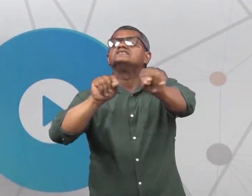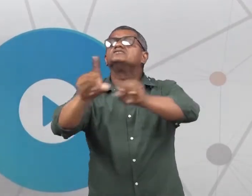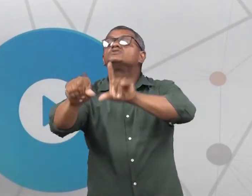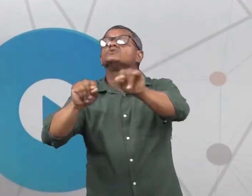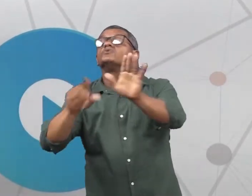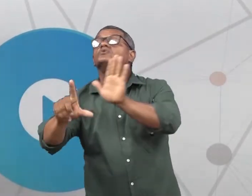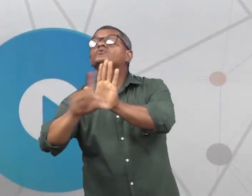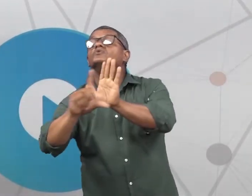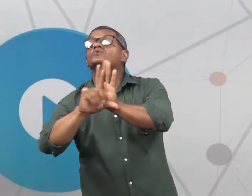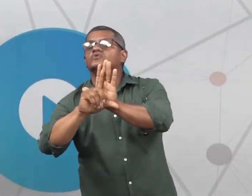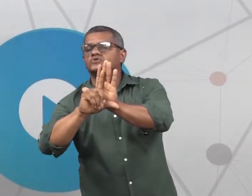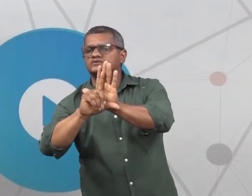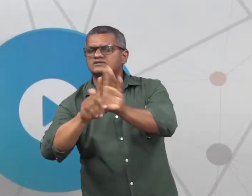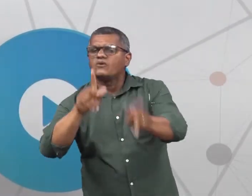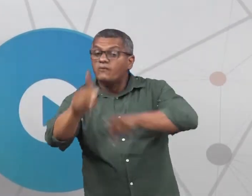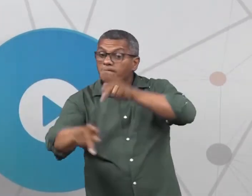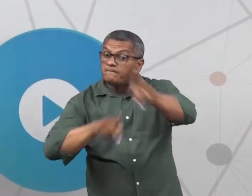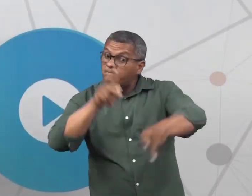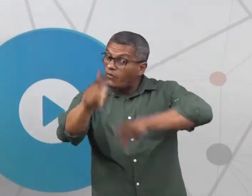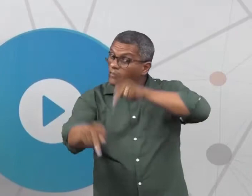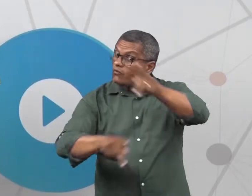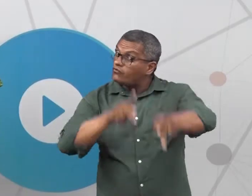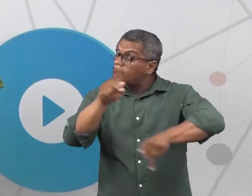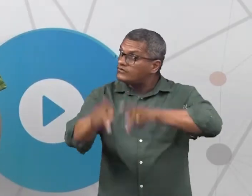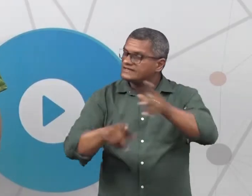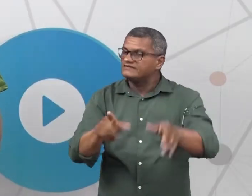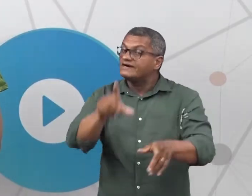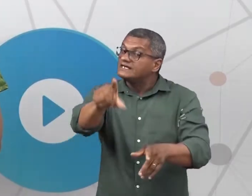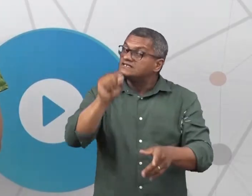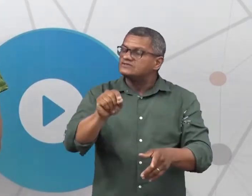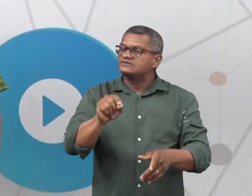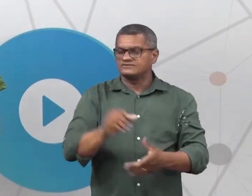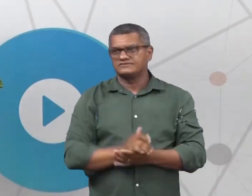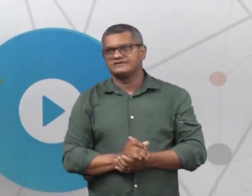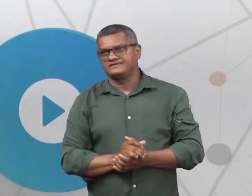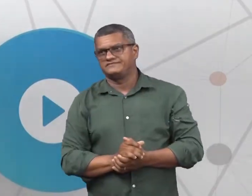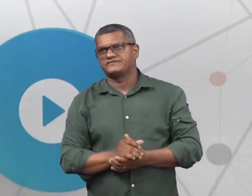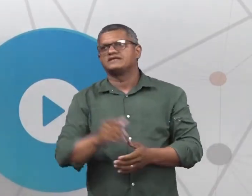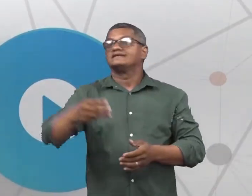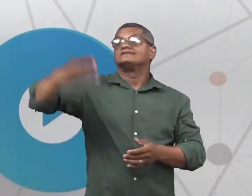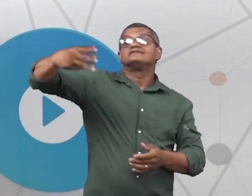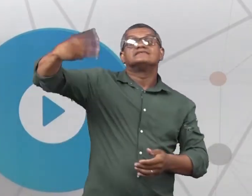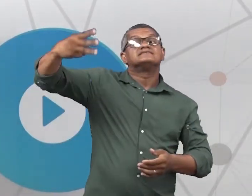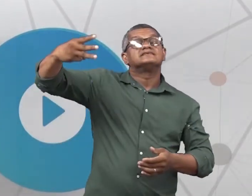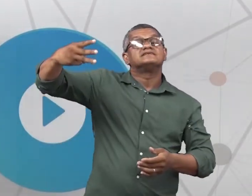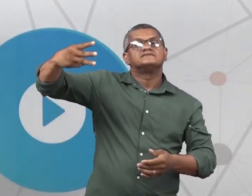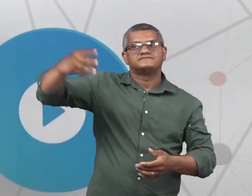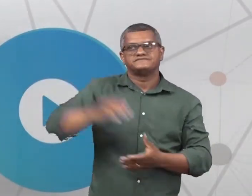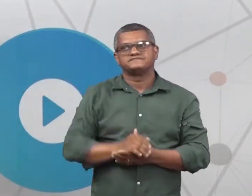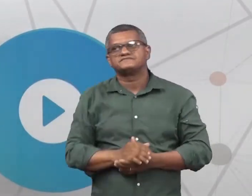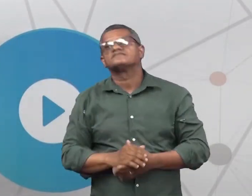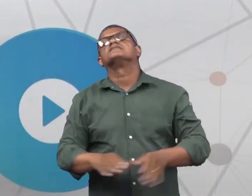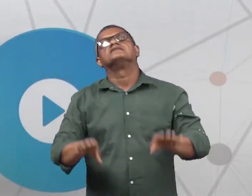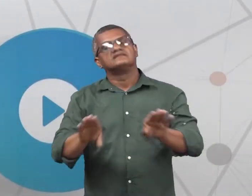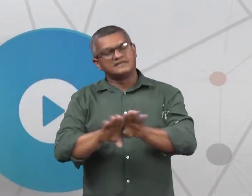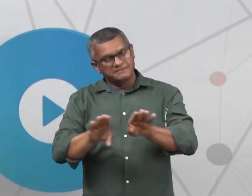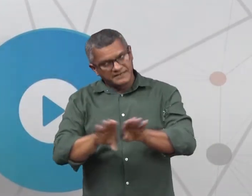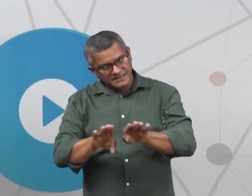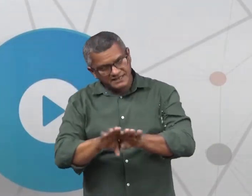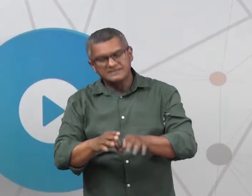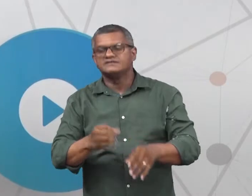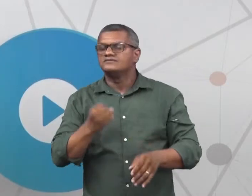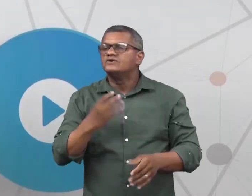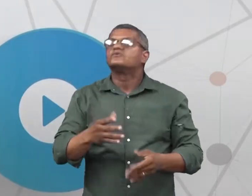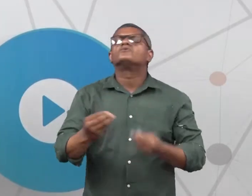lei. A decisão do povo é a que vai prevalecer. A iniciativa popular